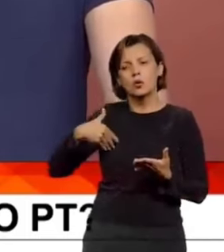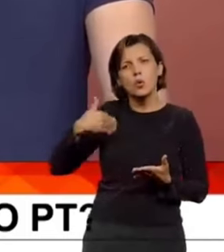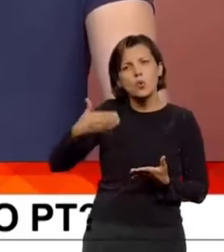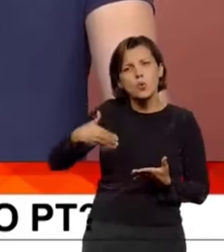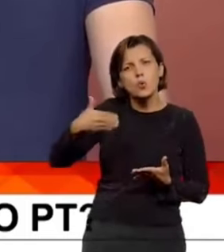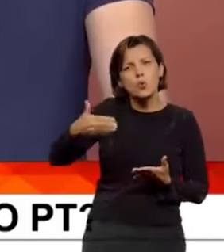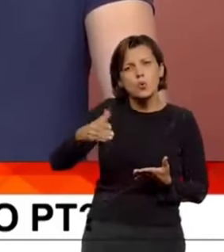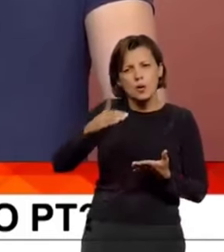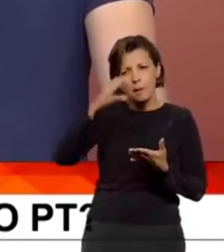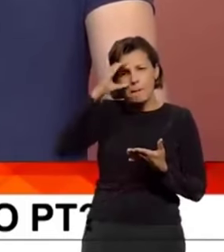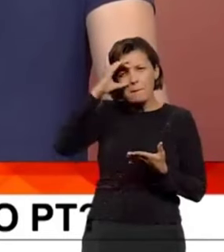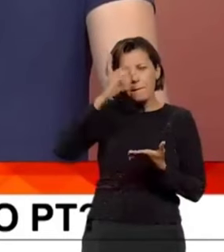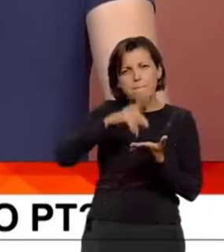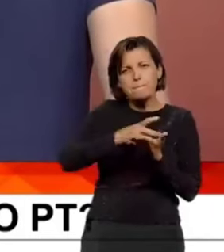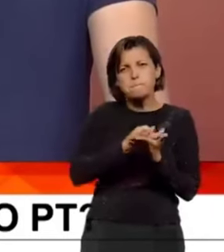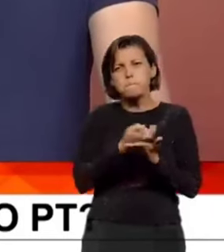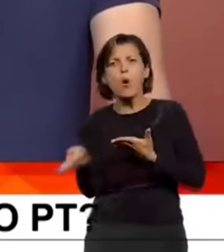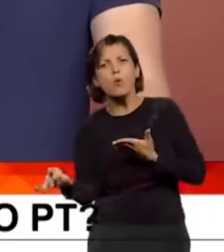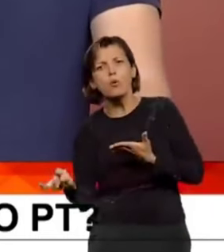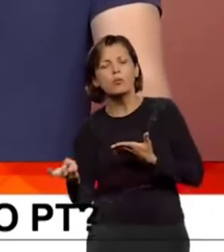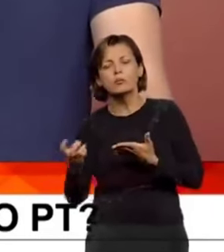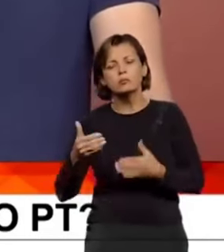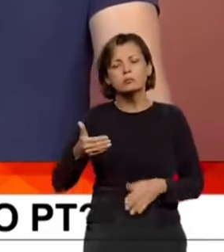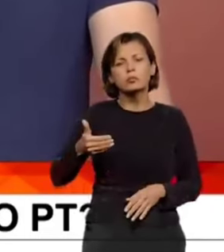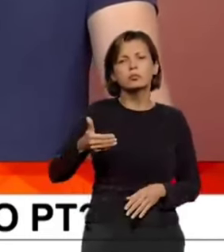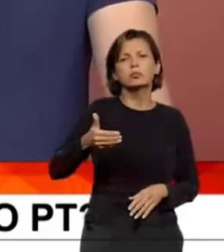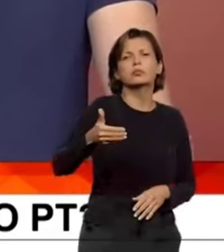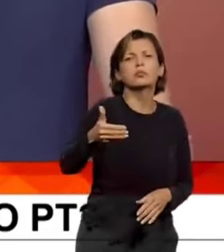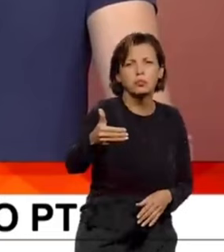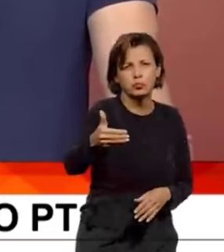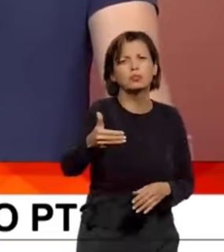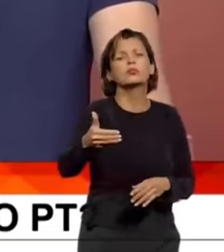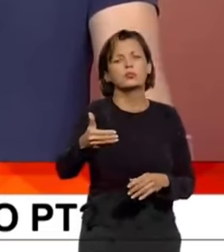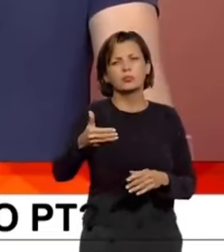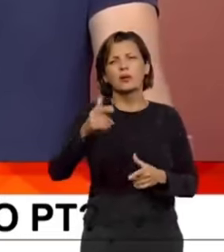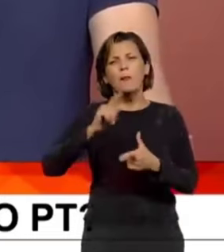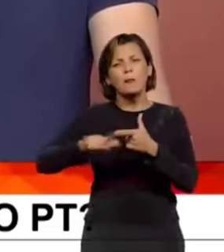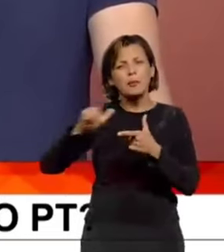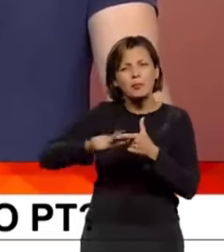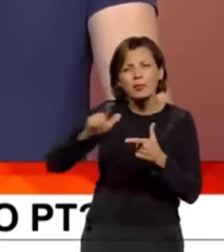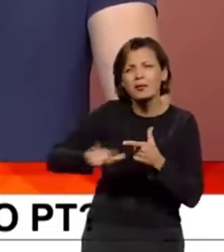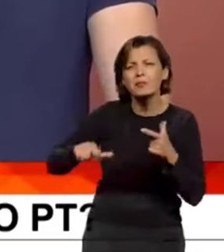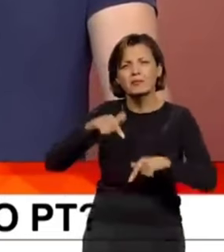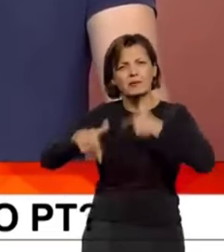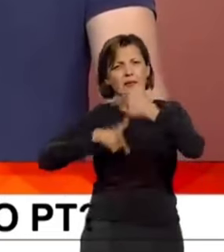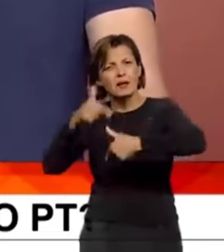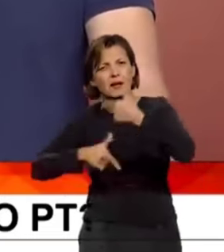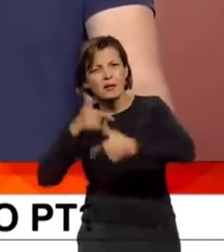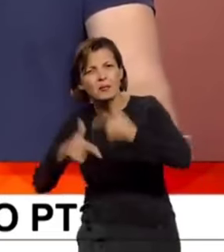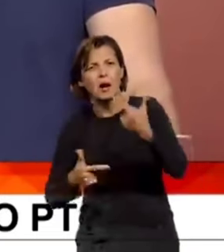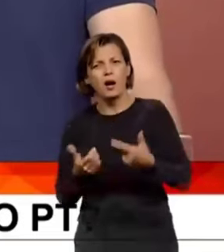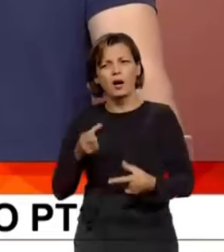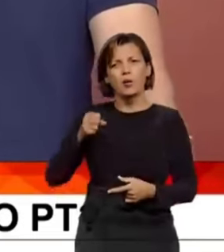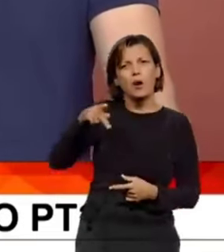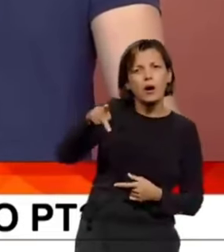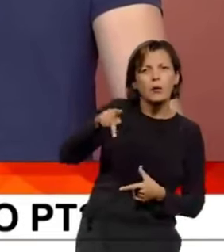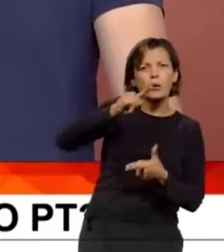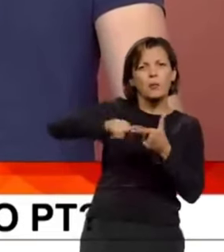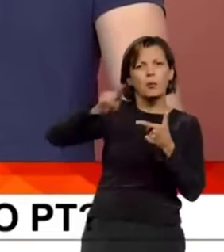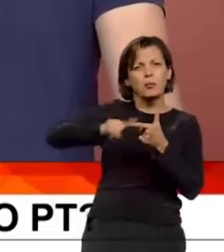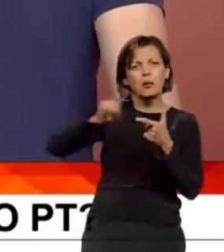aconteceu com o povo brasileiro cada brasileiro está nos ouvindo agora está sentindo né foi Golpe nas leis trabalhistas previdenciárias